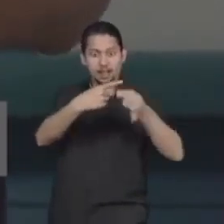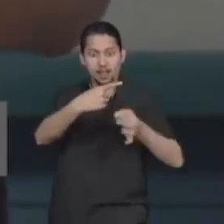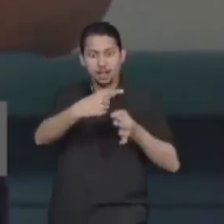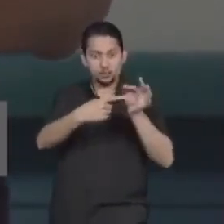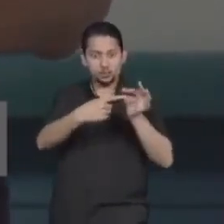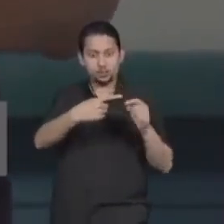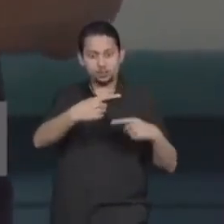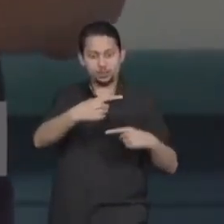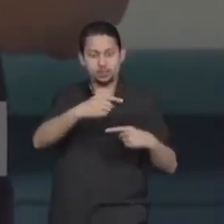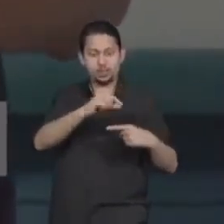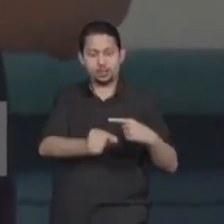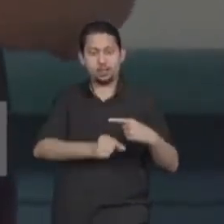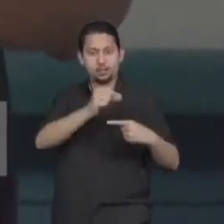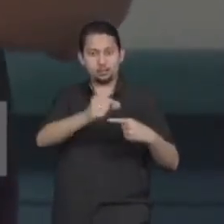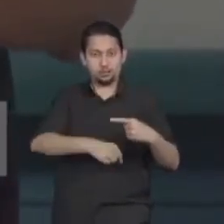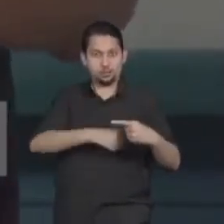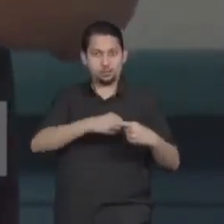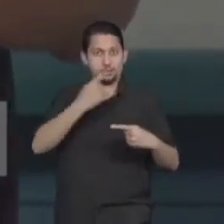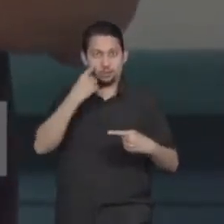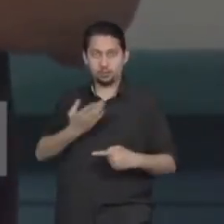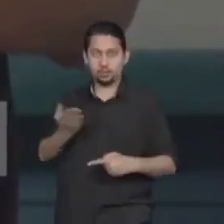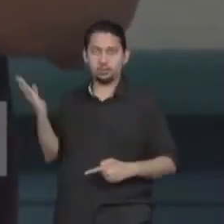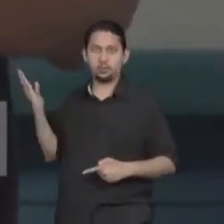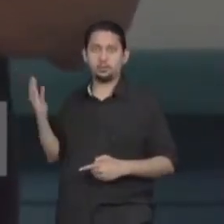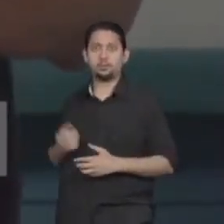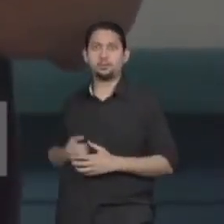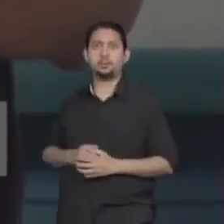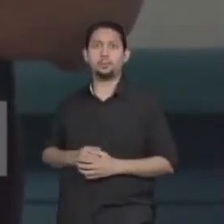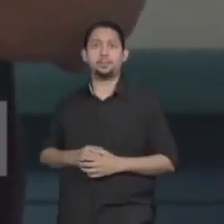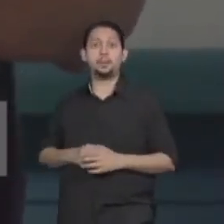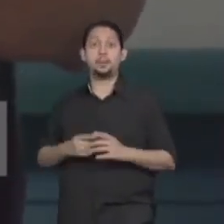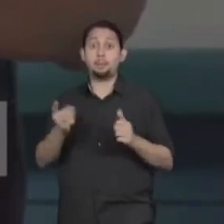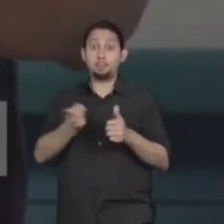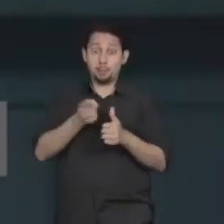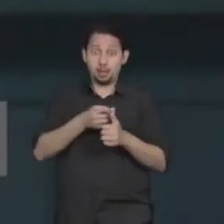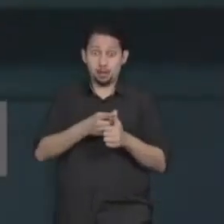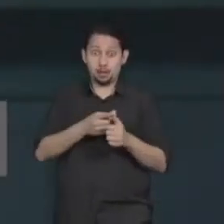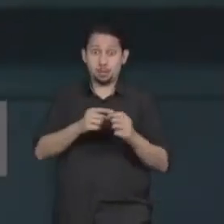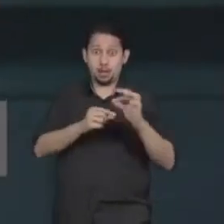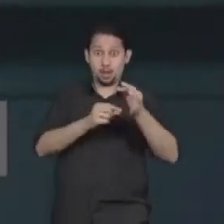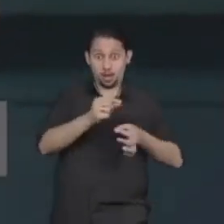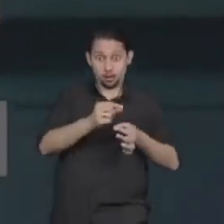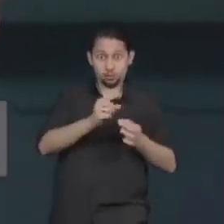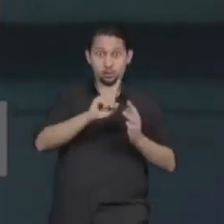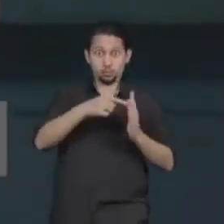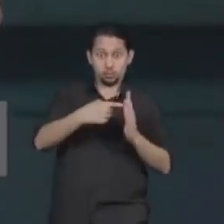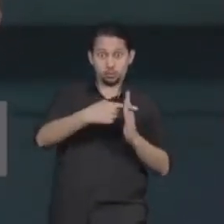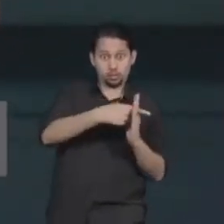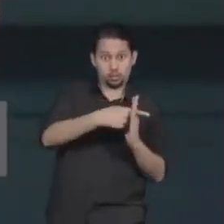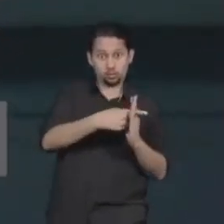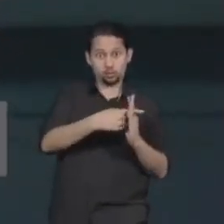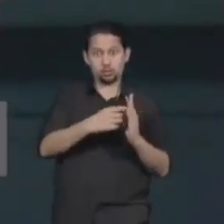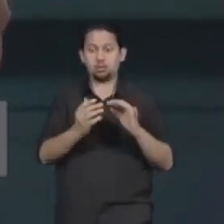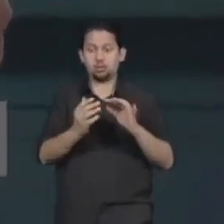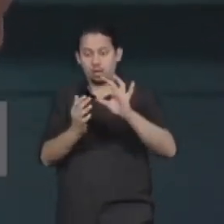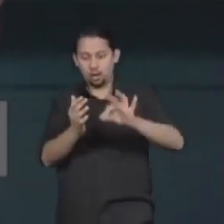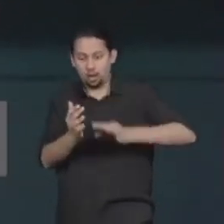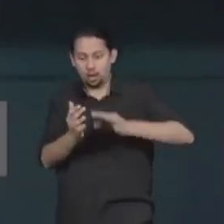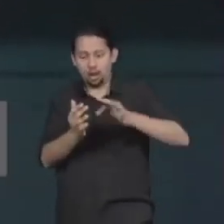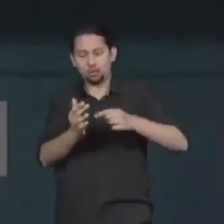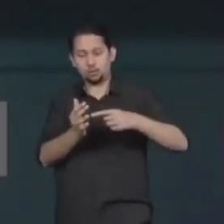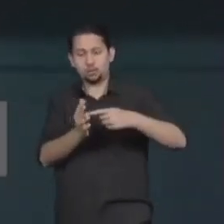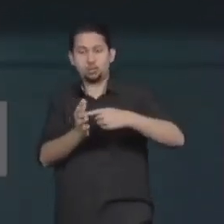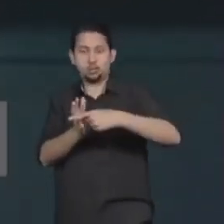baixo também. Você vai passar o elástico, aí depois você encaixa aqui. Esse você vai colocar na parte